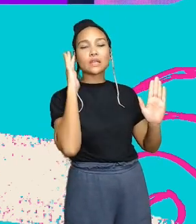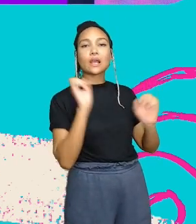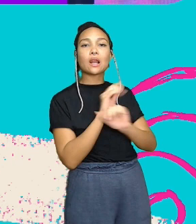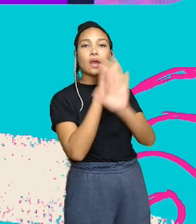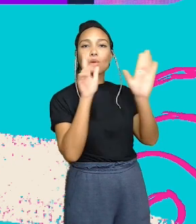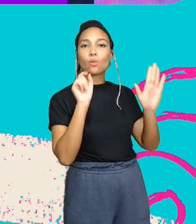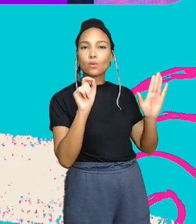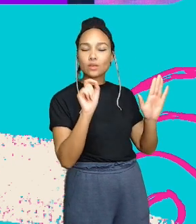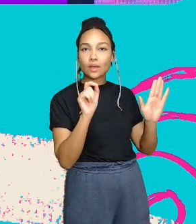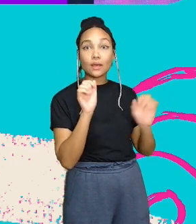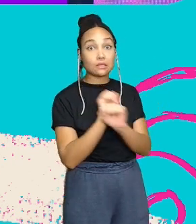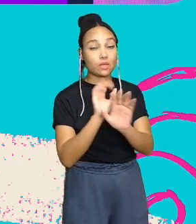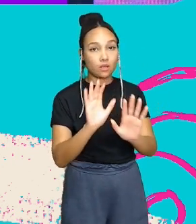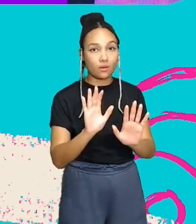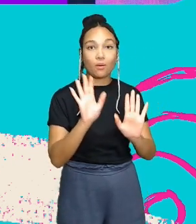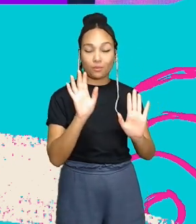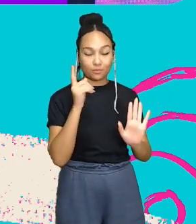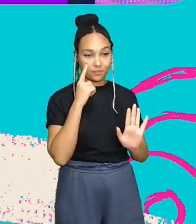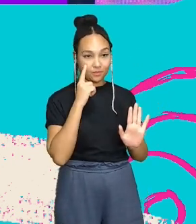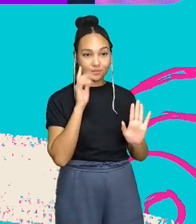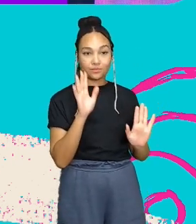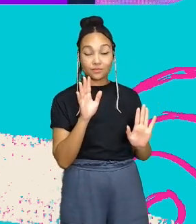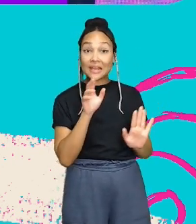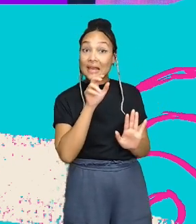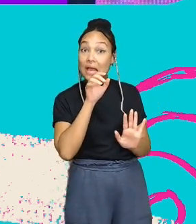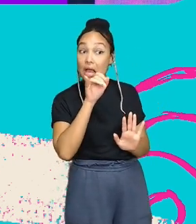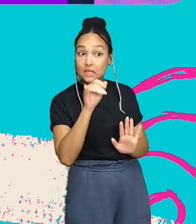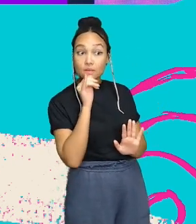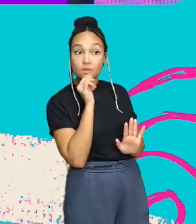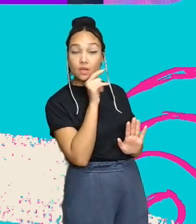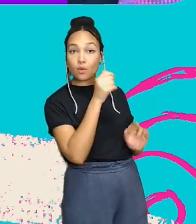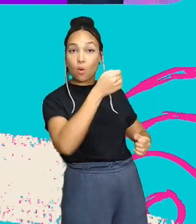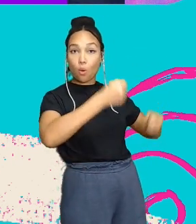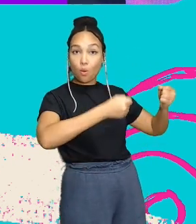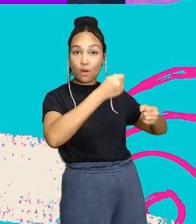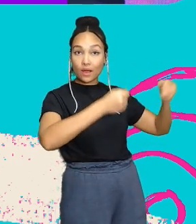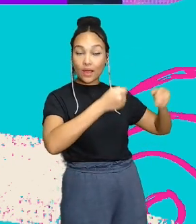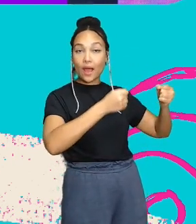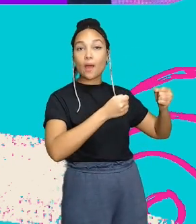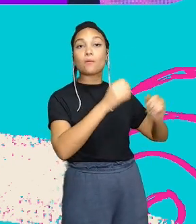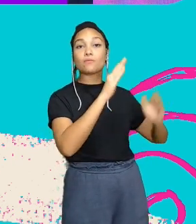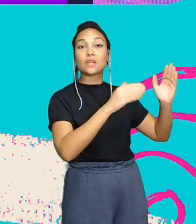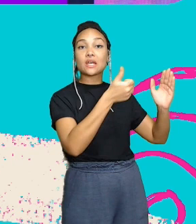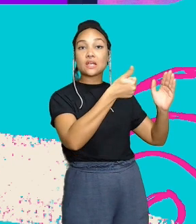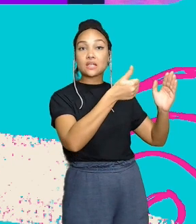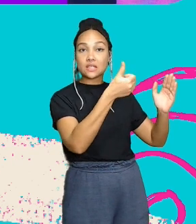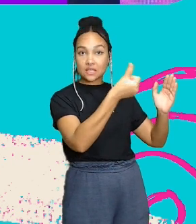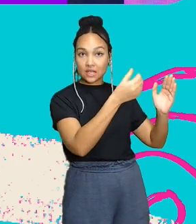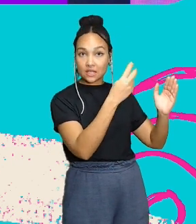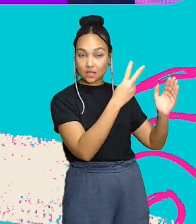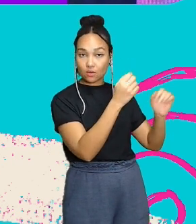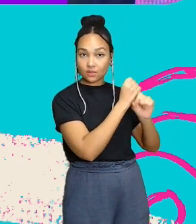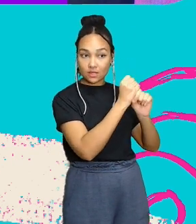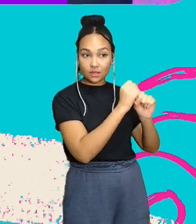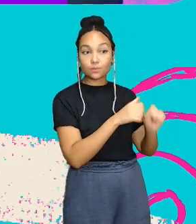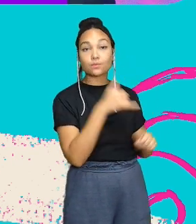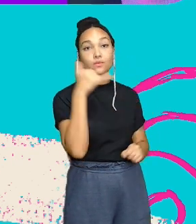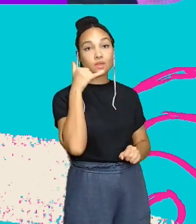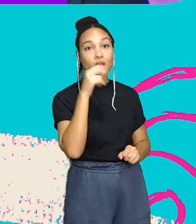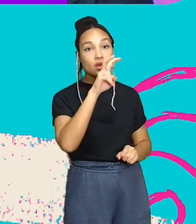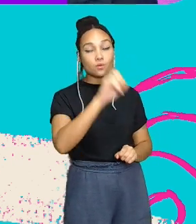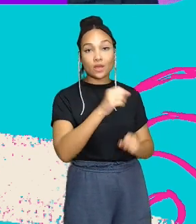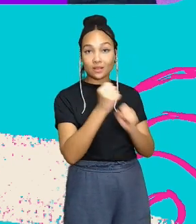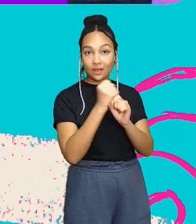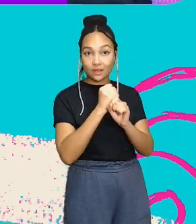aí, tá? Se o automóvel demorou 62 anos, o telefone 50 anos,